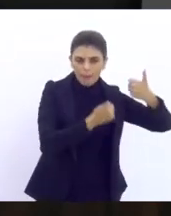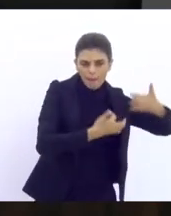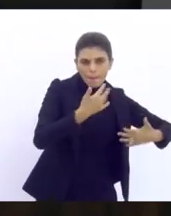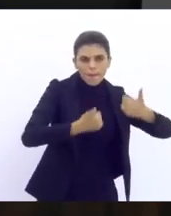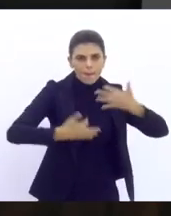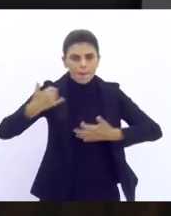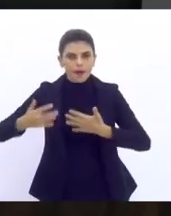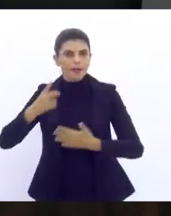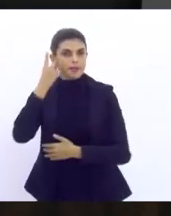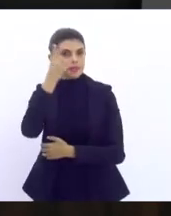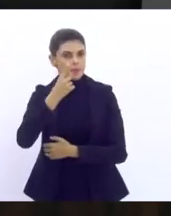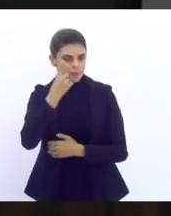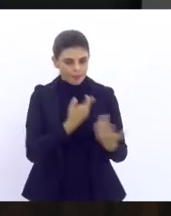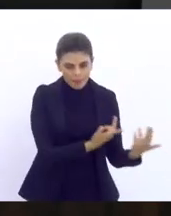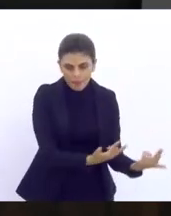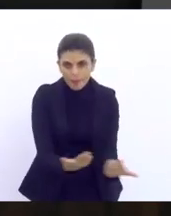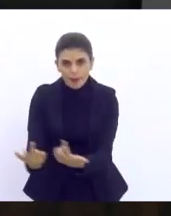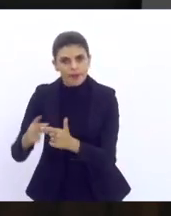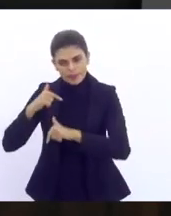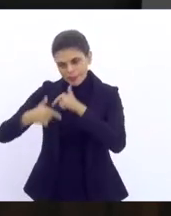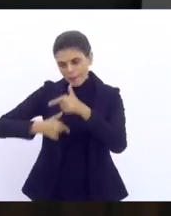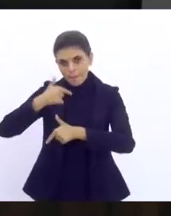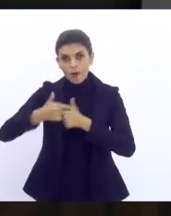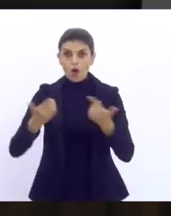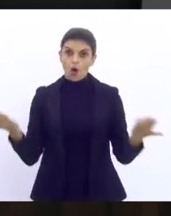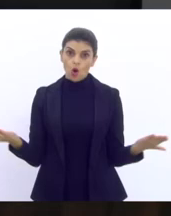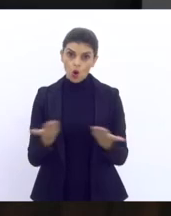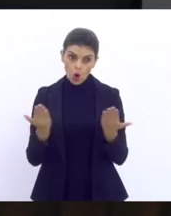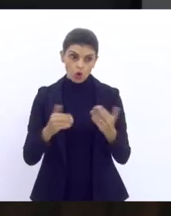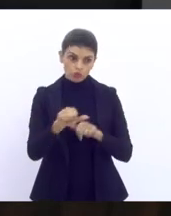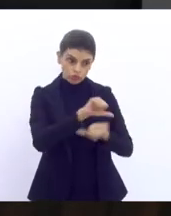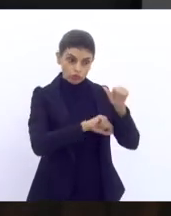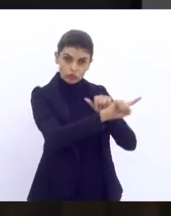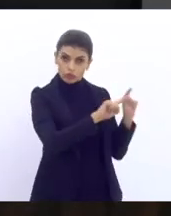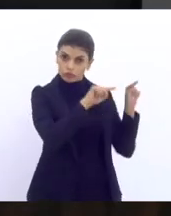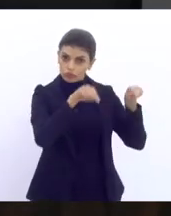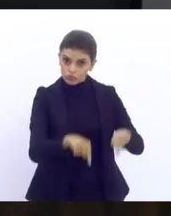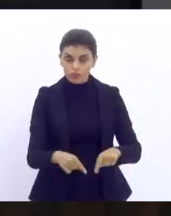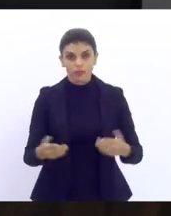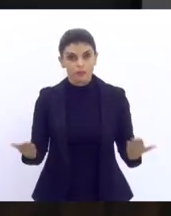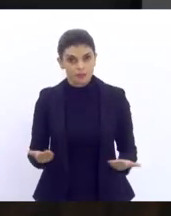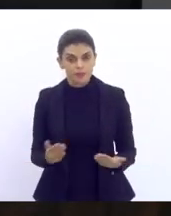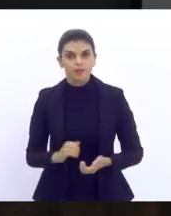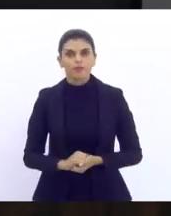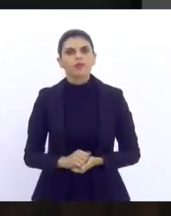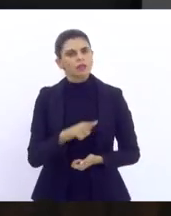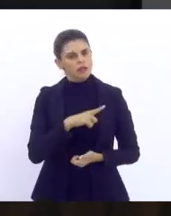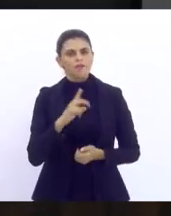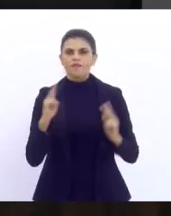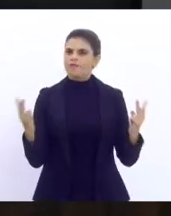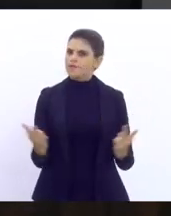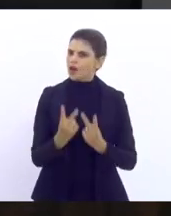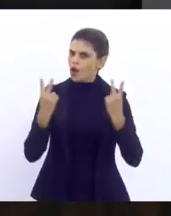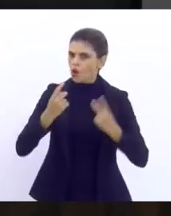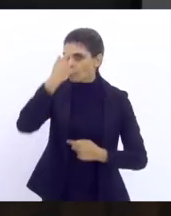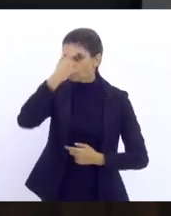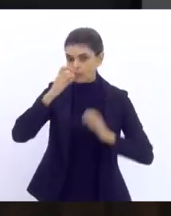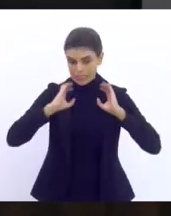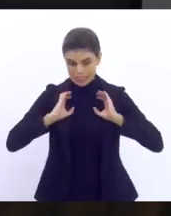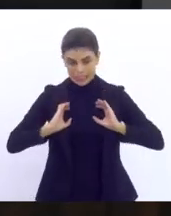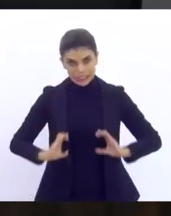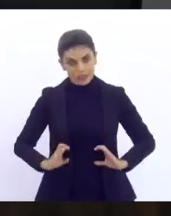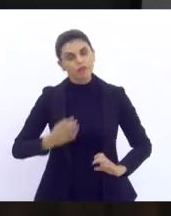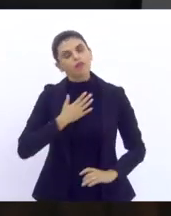tem um trabalho similar ao trabalho que hoje te trouxe até aqui, te deu valor como cidadão, e eu queria que